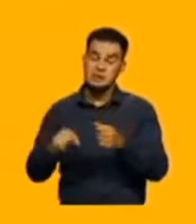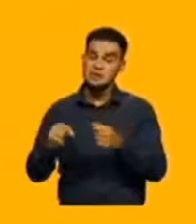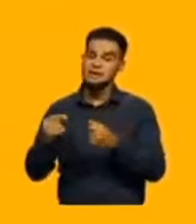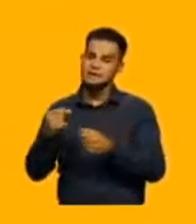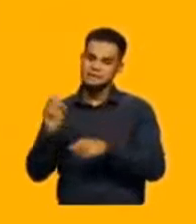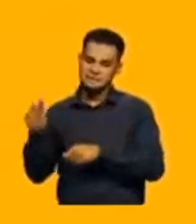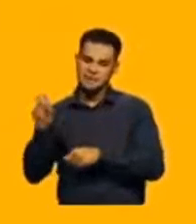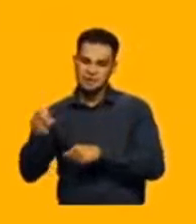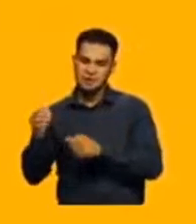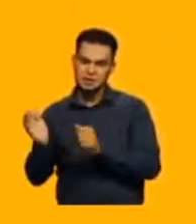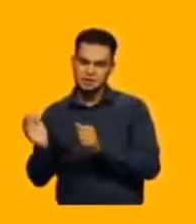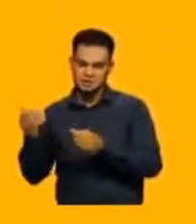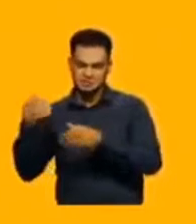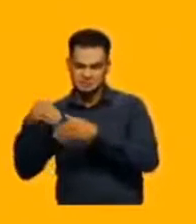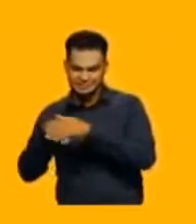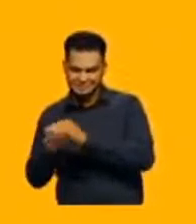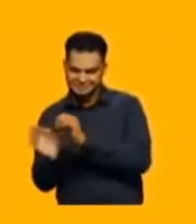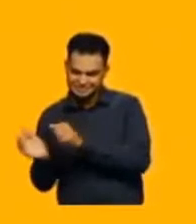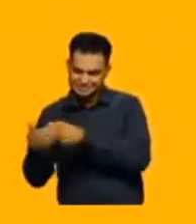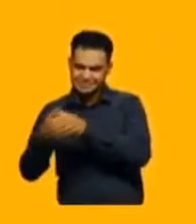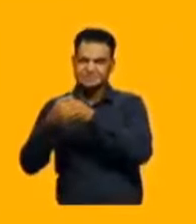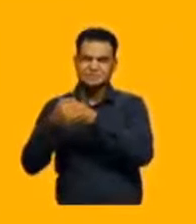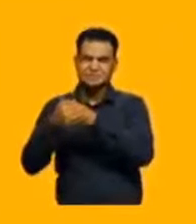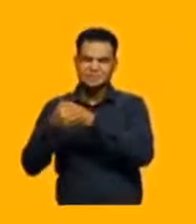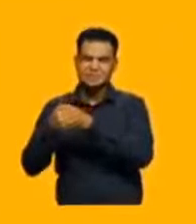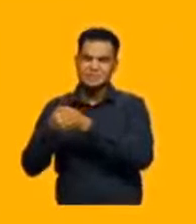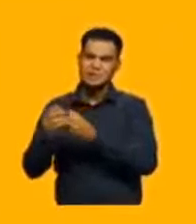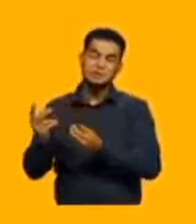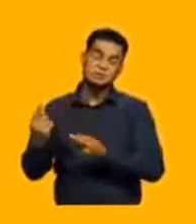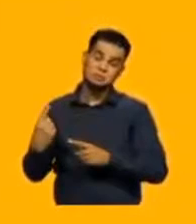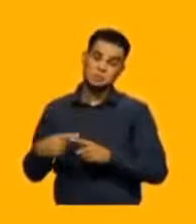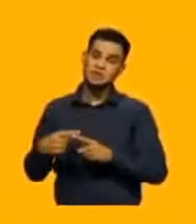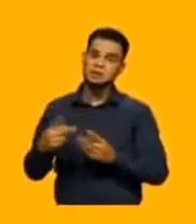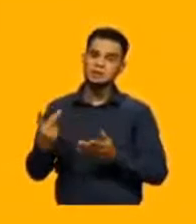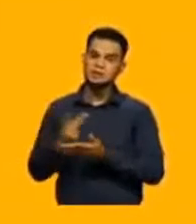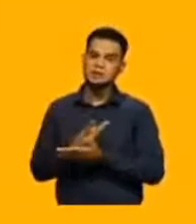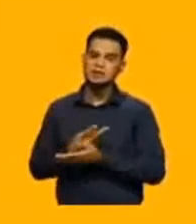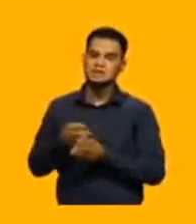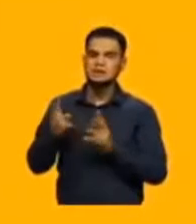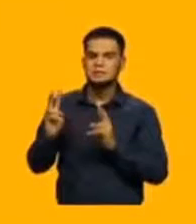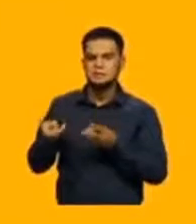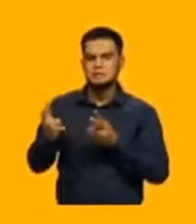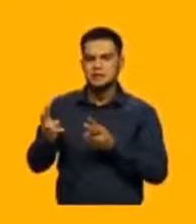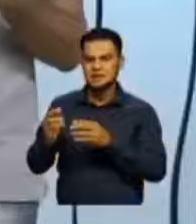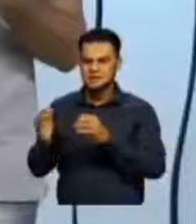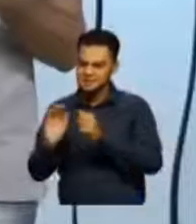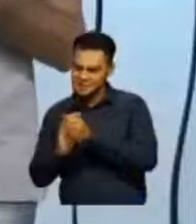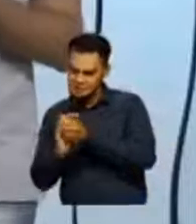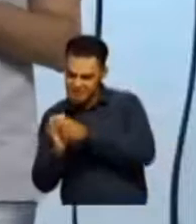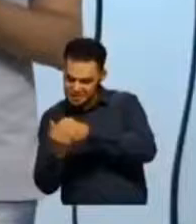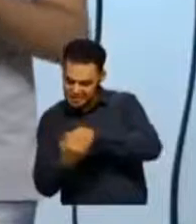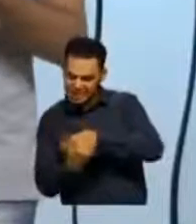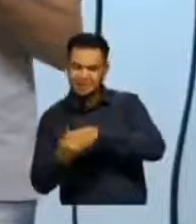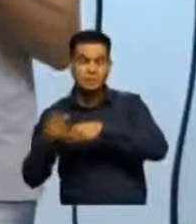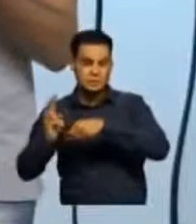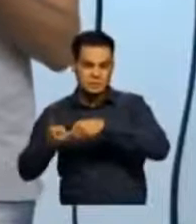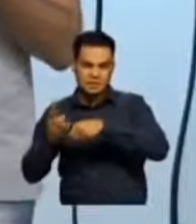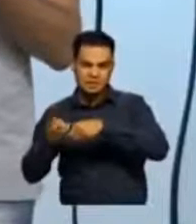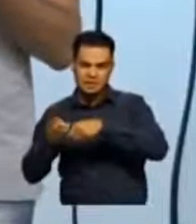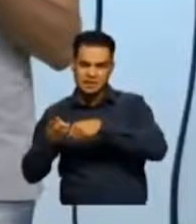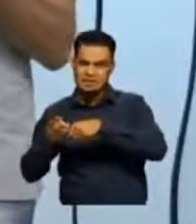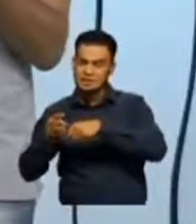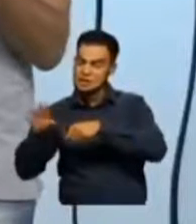viral, pelo fato delas possuírem a mesma constituição da membrana plasmática. Quando